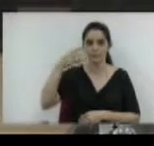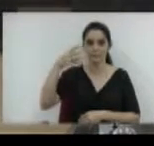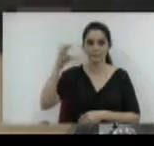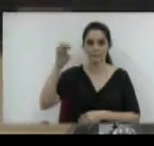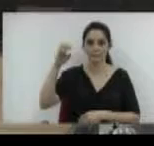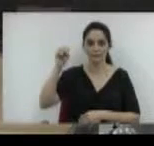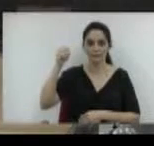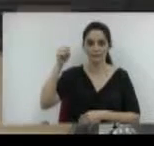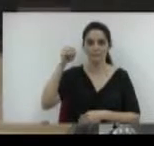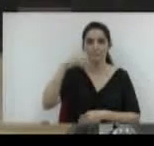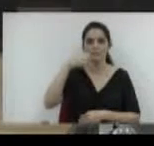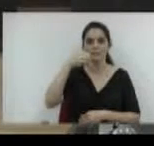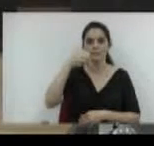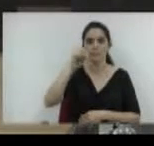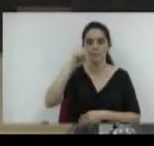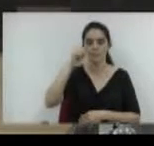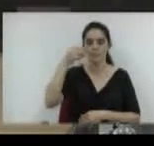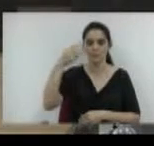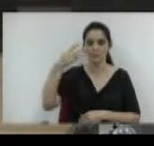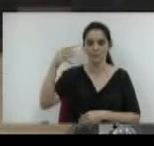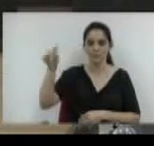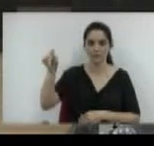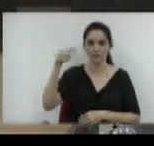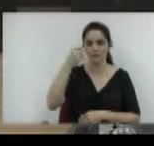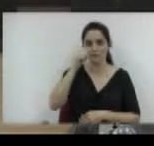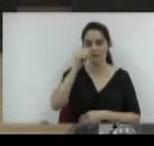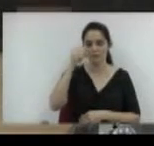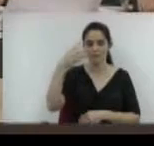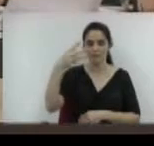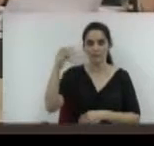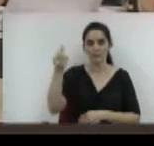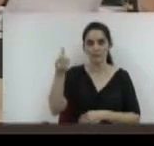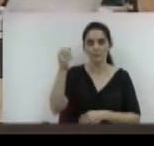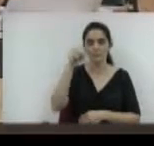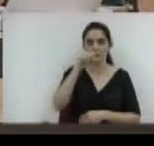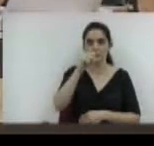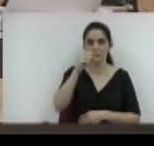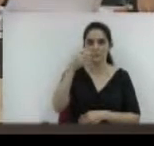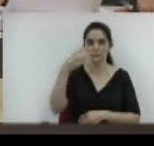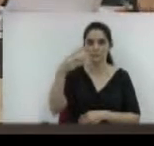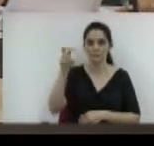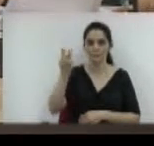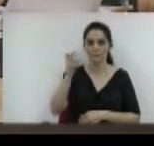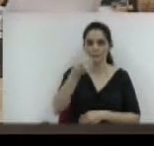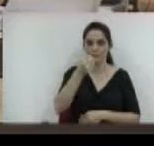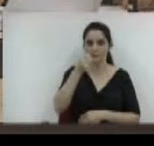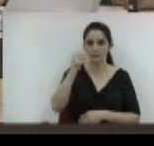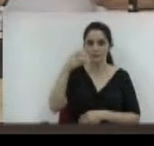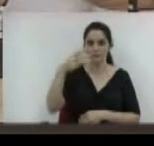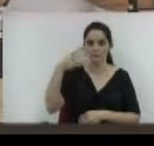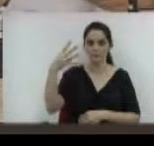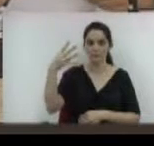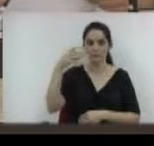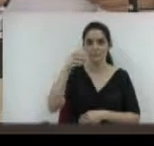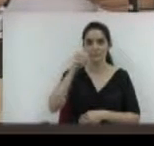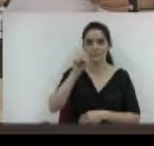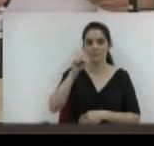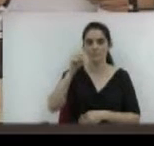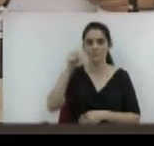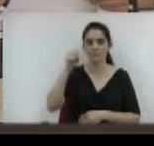838, 837, 836, 835, 834